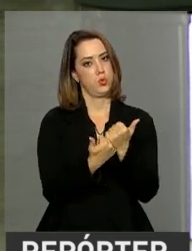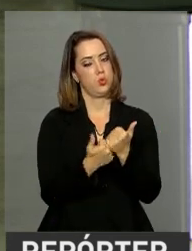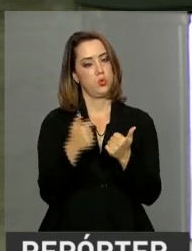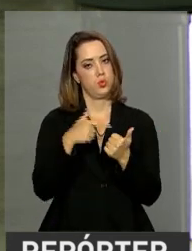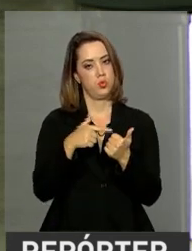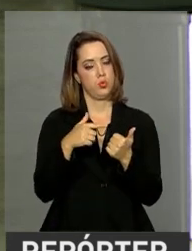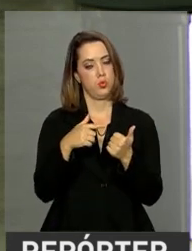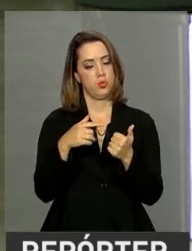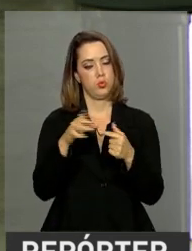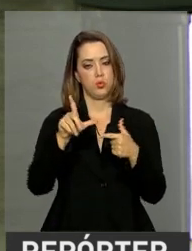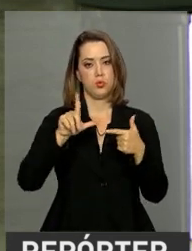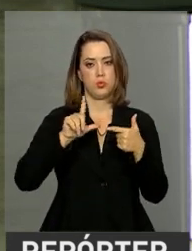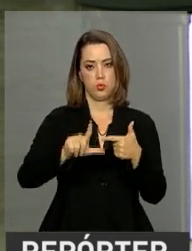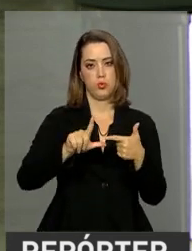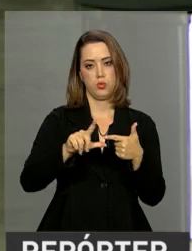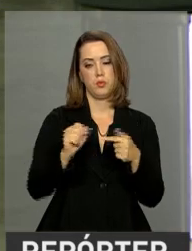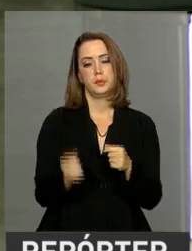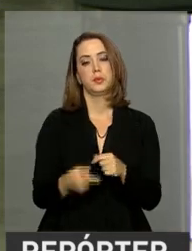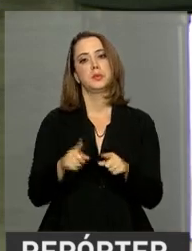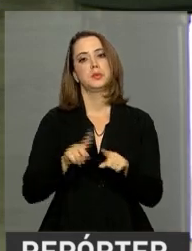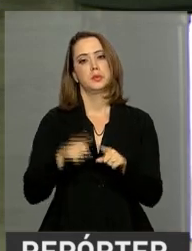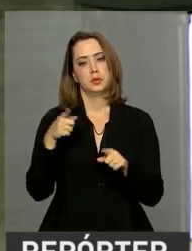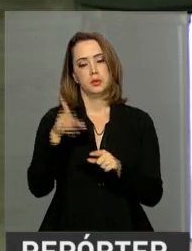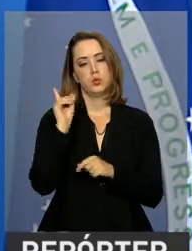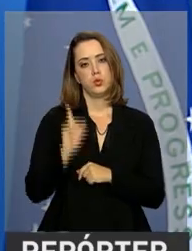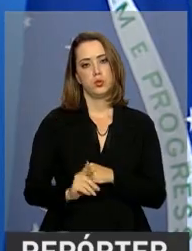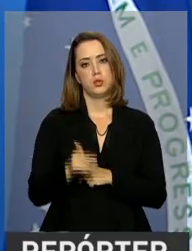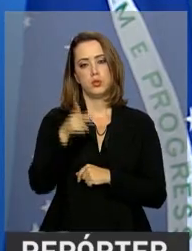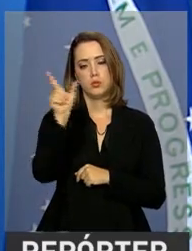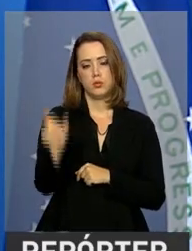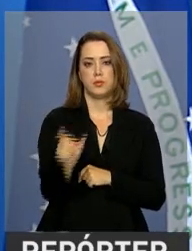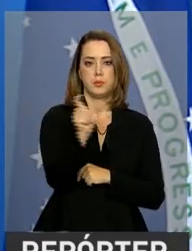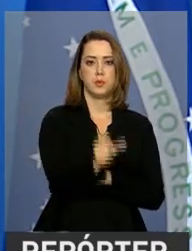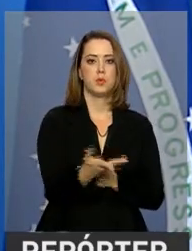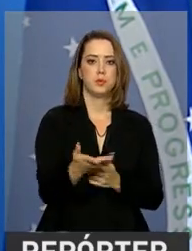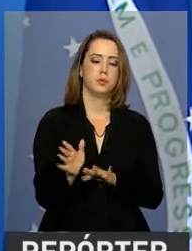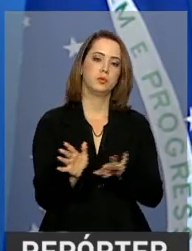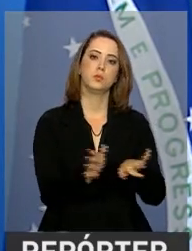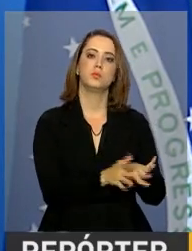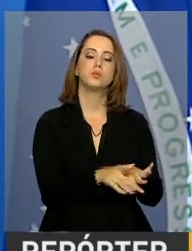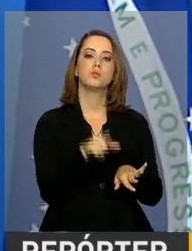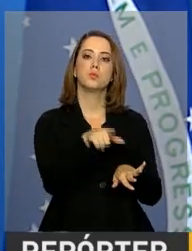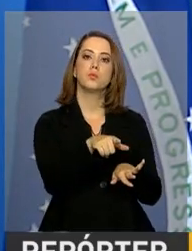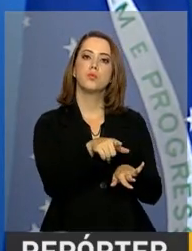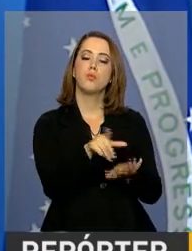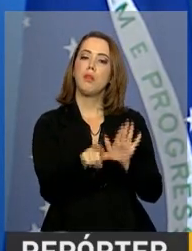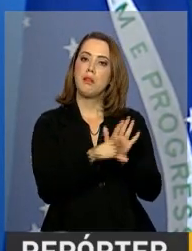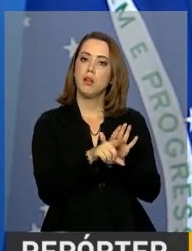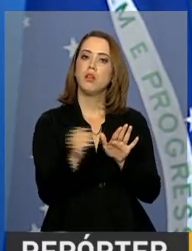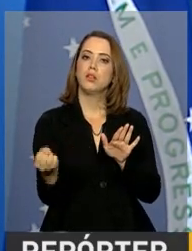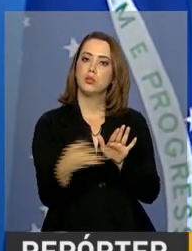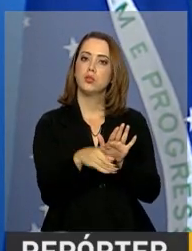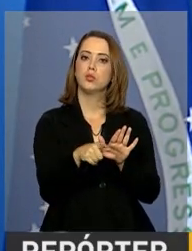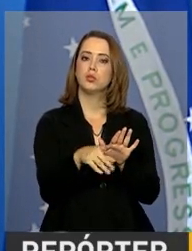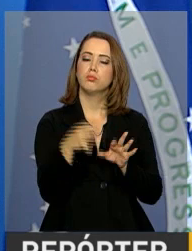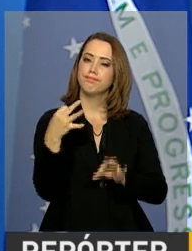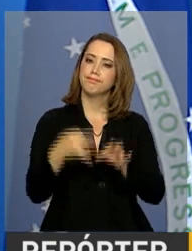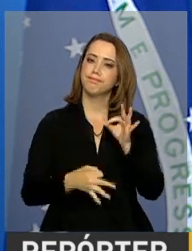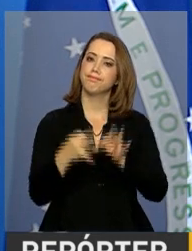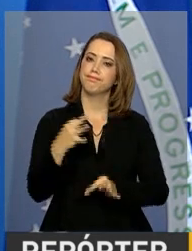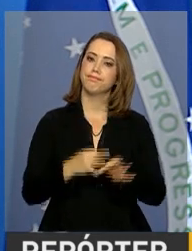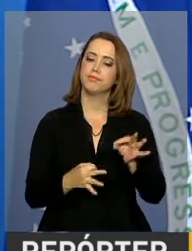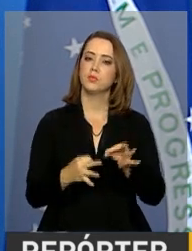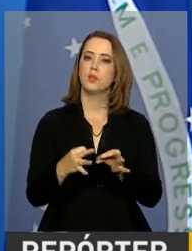para garantir o direito do cidadão. Ela vem trazer disciplina a um domínio sensível das